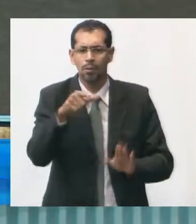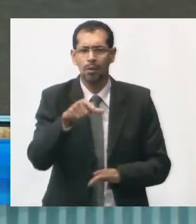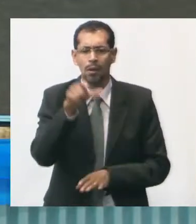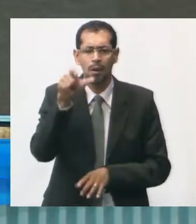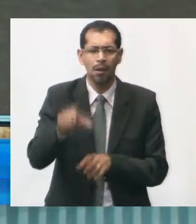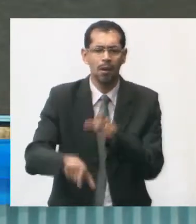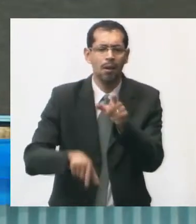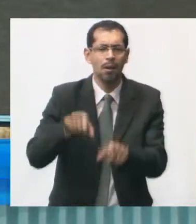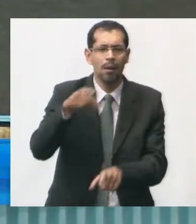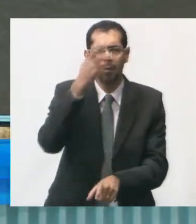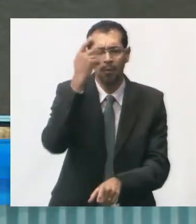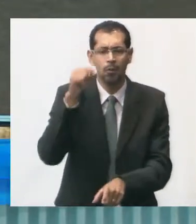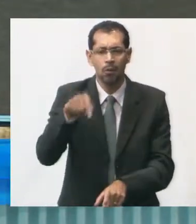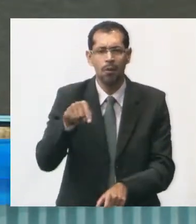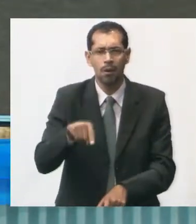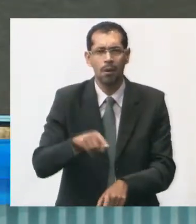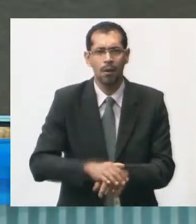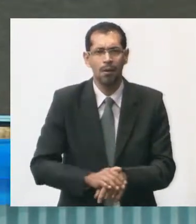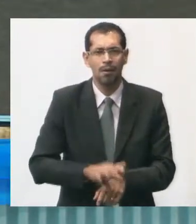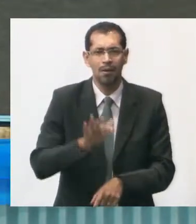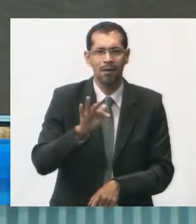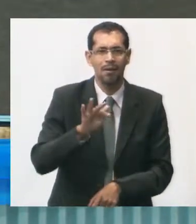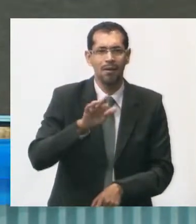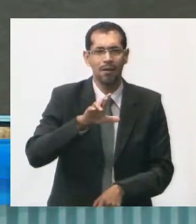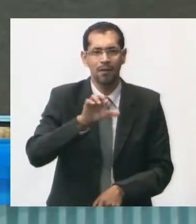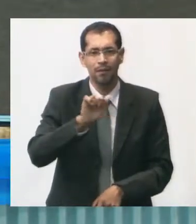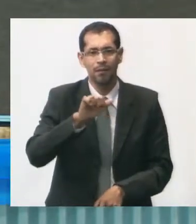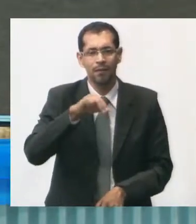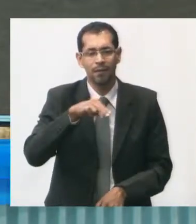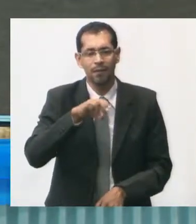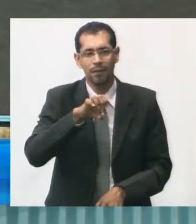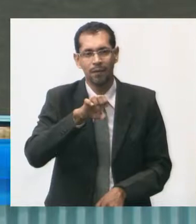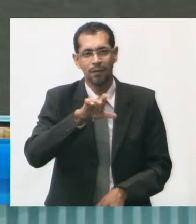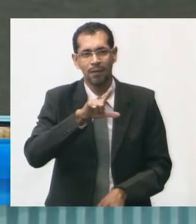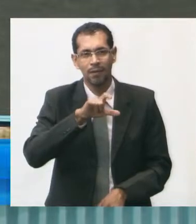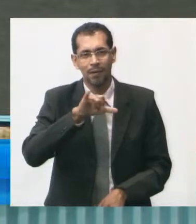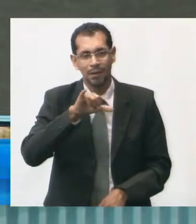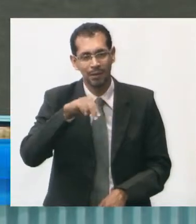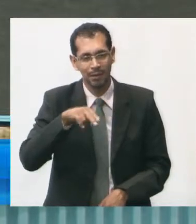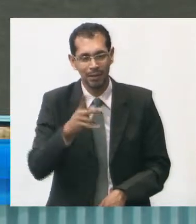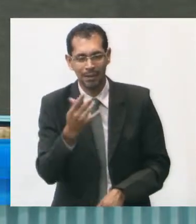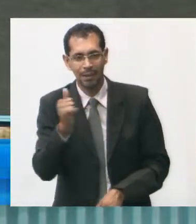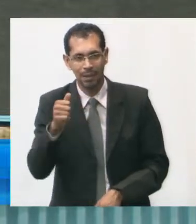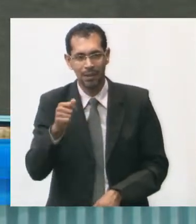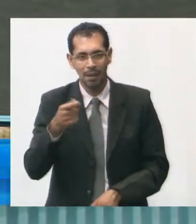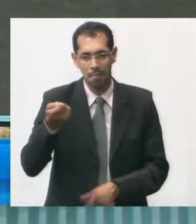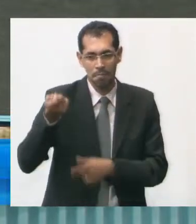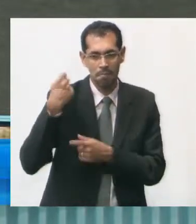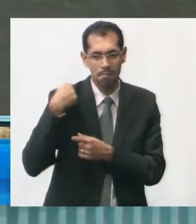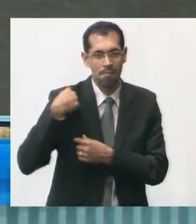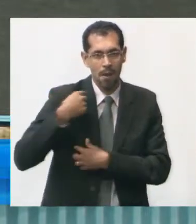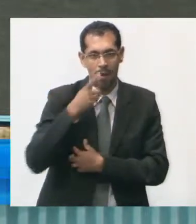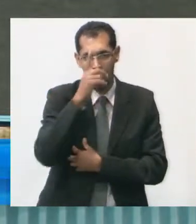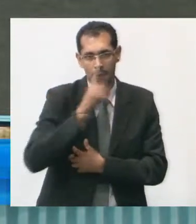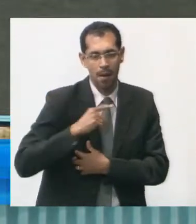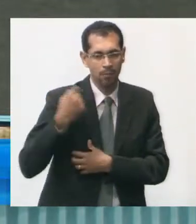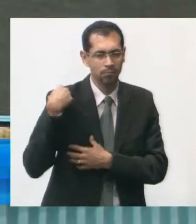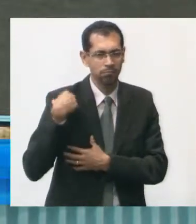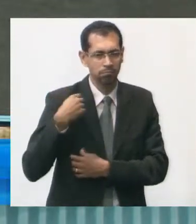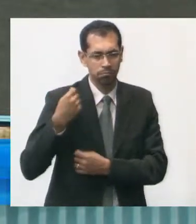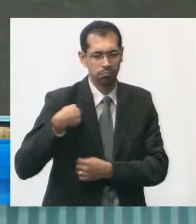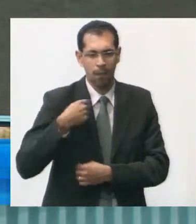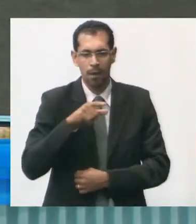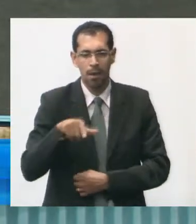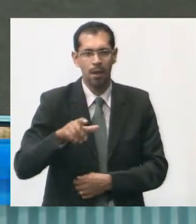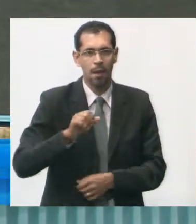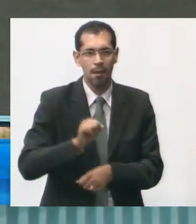rua usando a via pública para ganhar dinheiro. A via pública, a praia também é. A quadra lá na Pracinha dos Desejos,